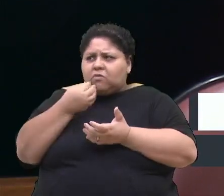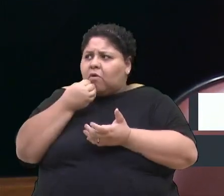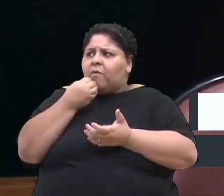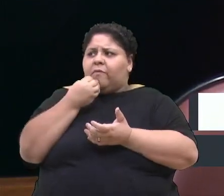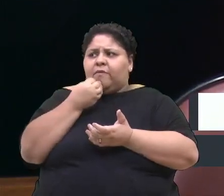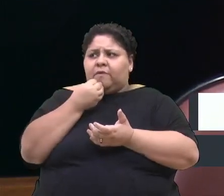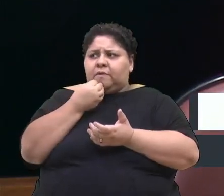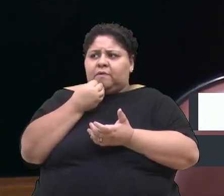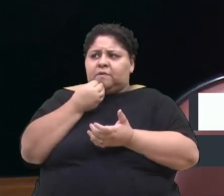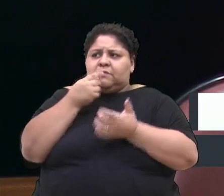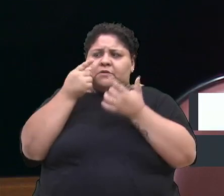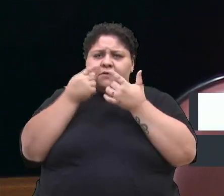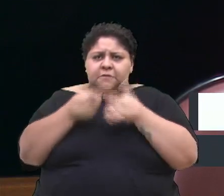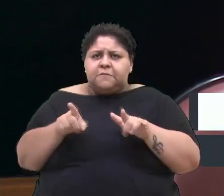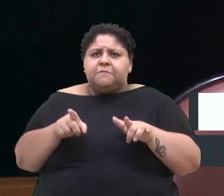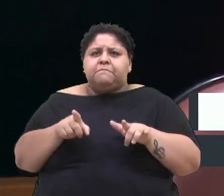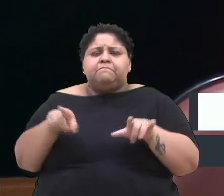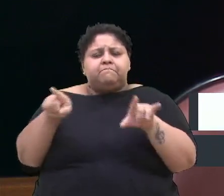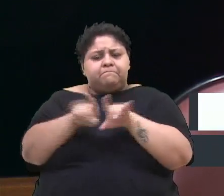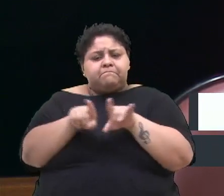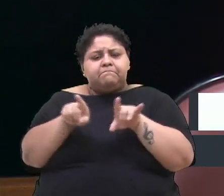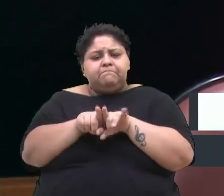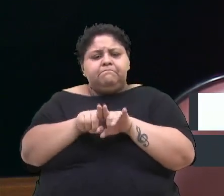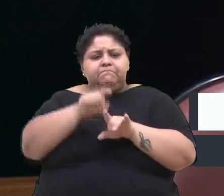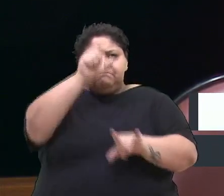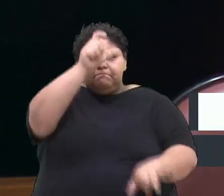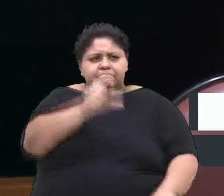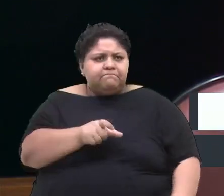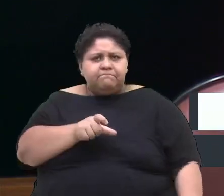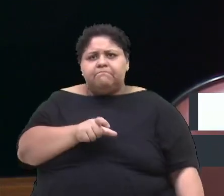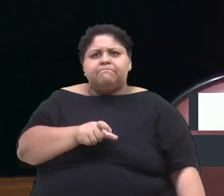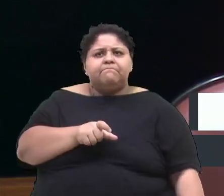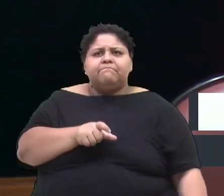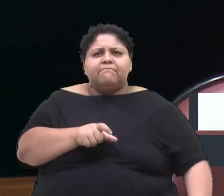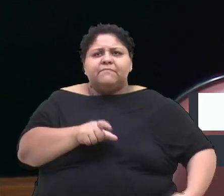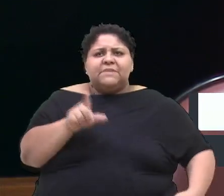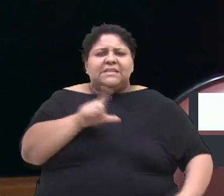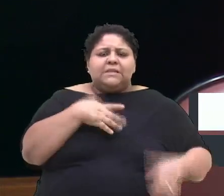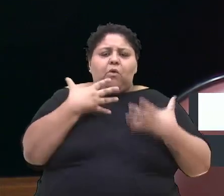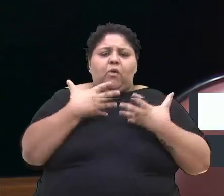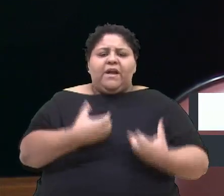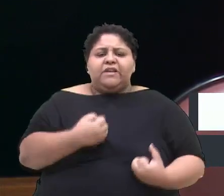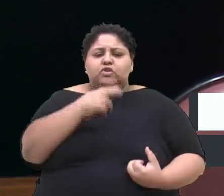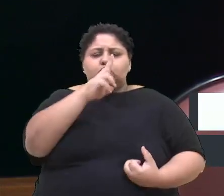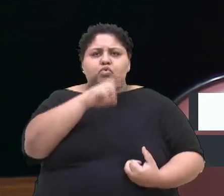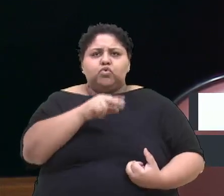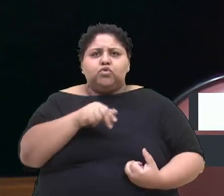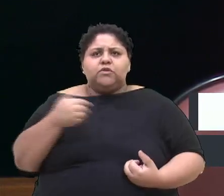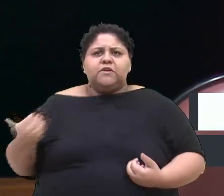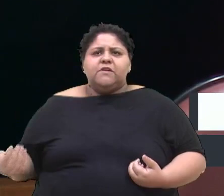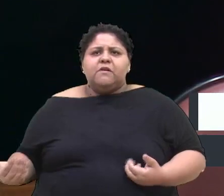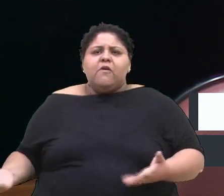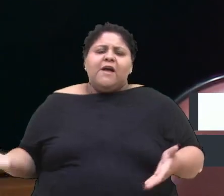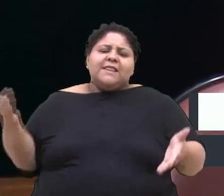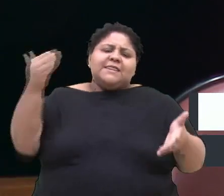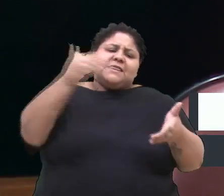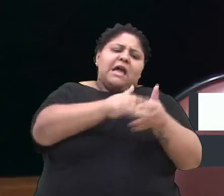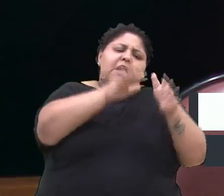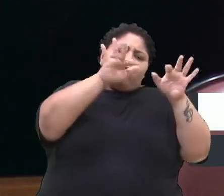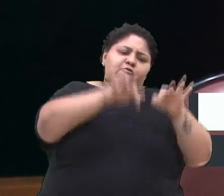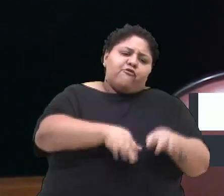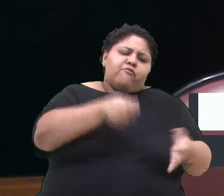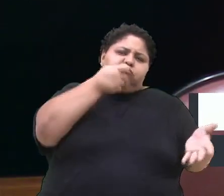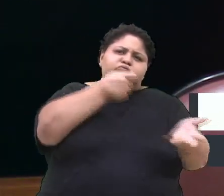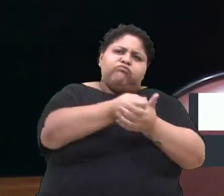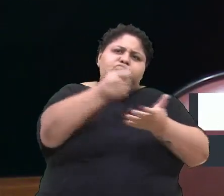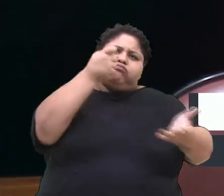parabenizada, mas também aquelas pessoas que não se cansam e que vão até o fim, persistente nos